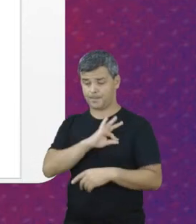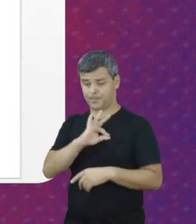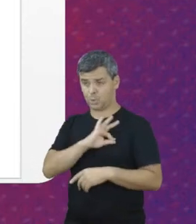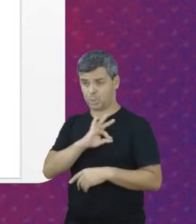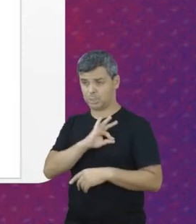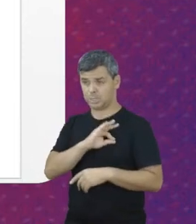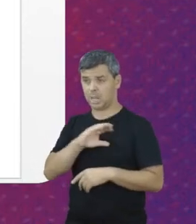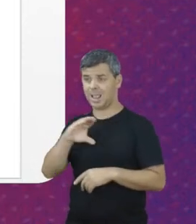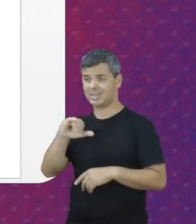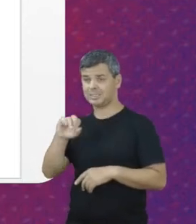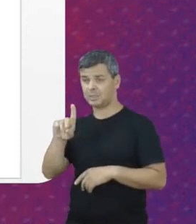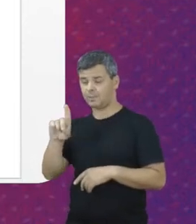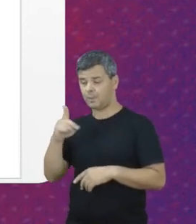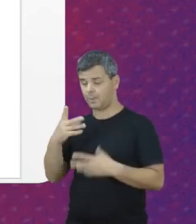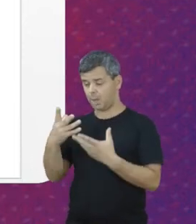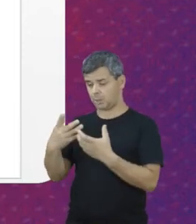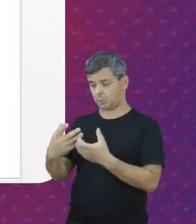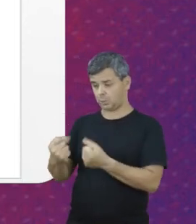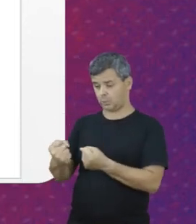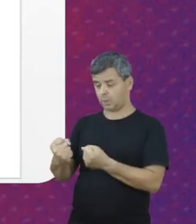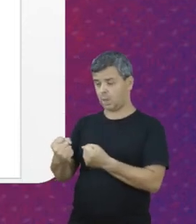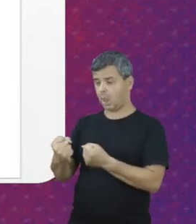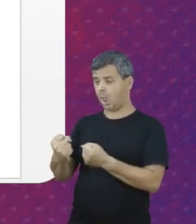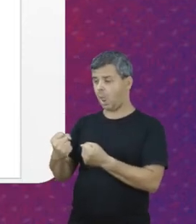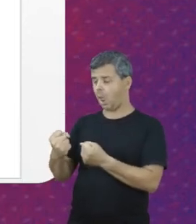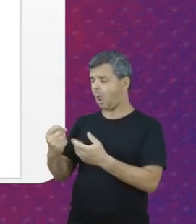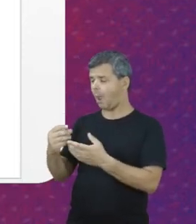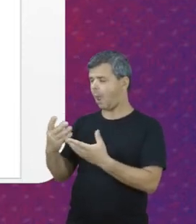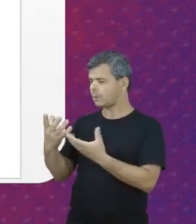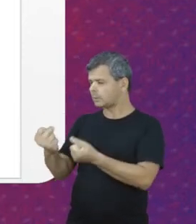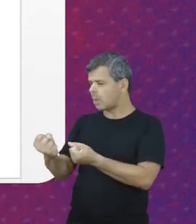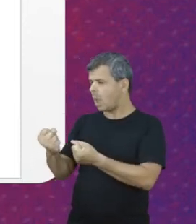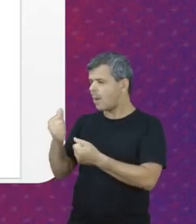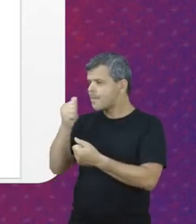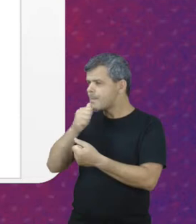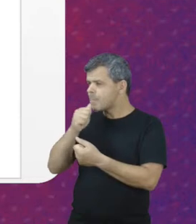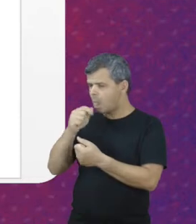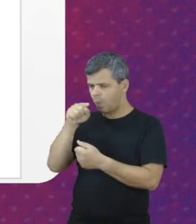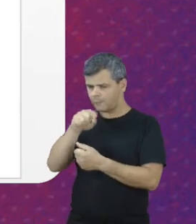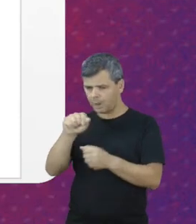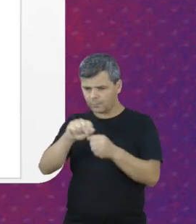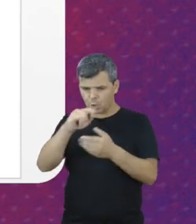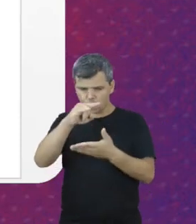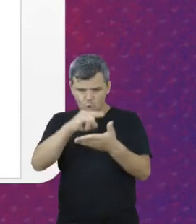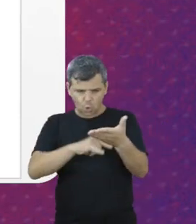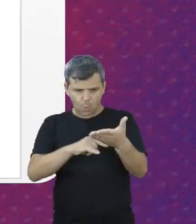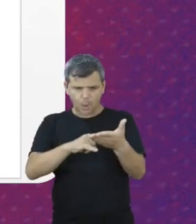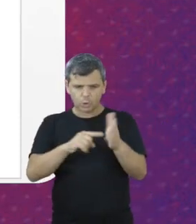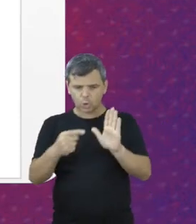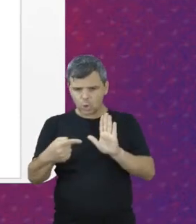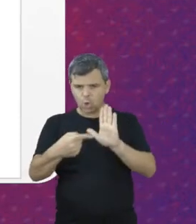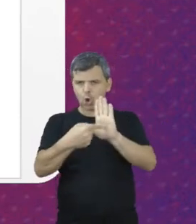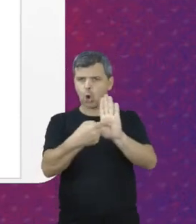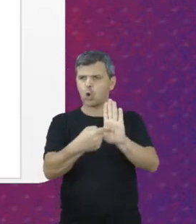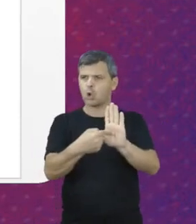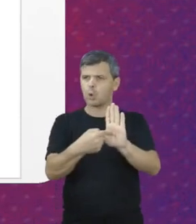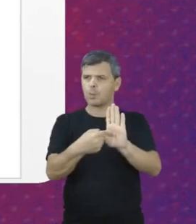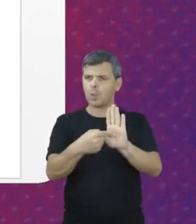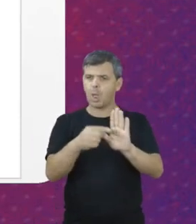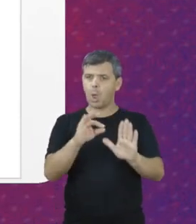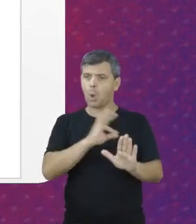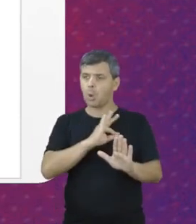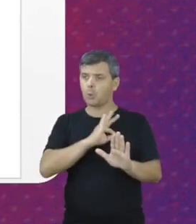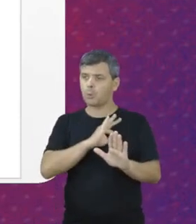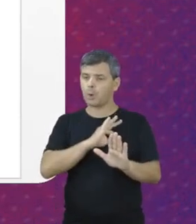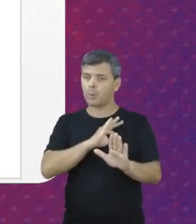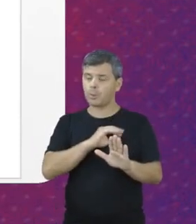dedicado exclusivamente para o acolhimento a mulheres vítimas de violência, lá é registrado o boletim de ocorrência, alguma situação de flagrância, a polícia é